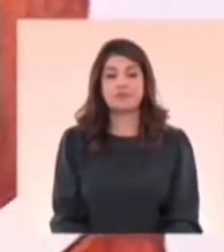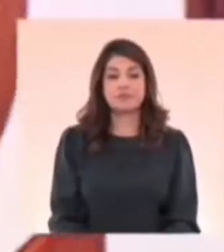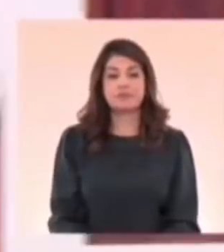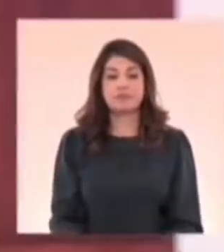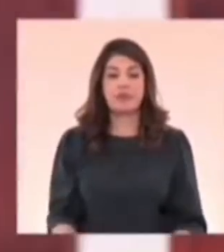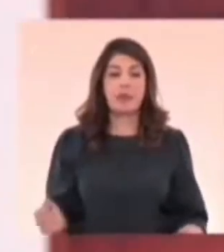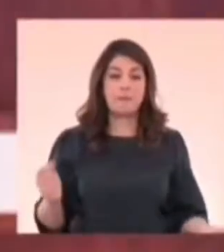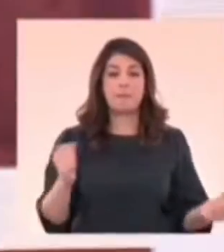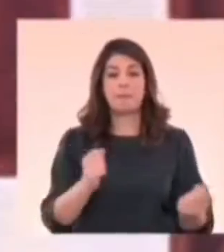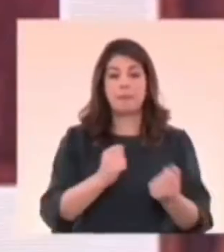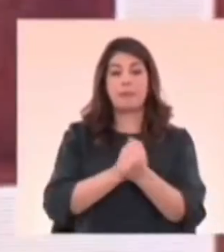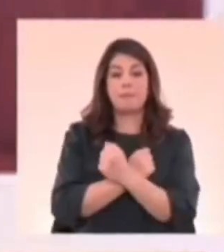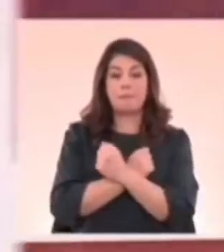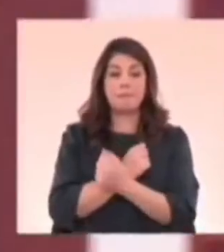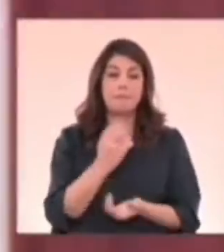planta